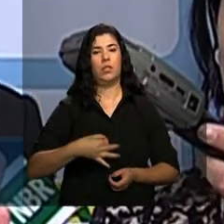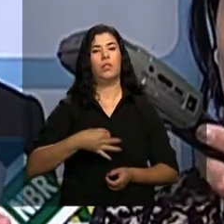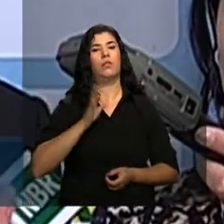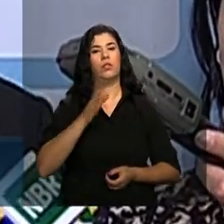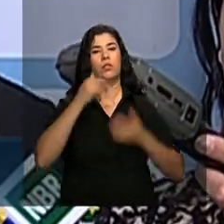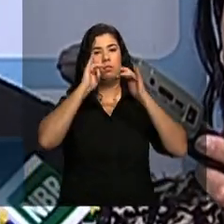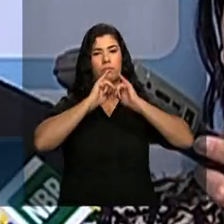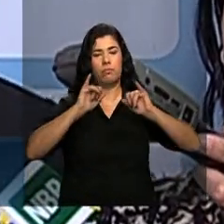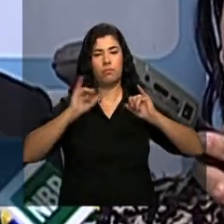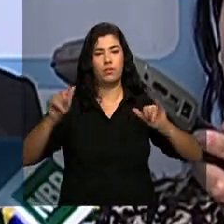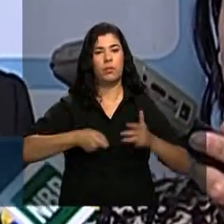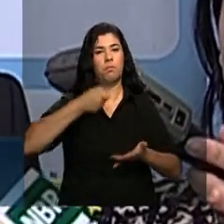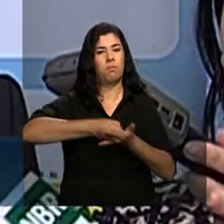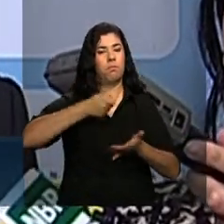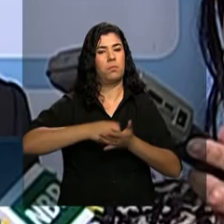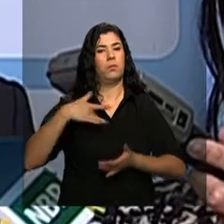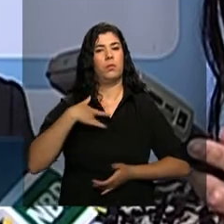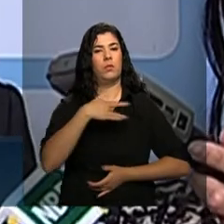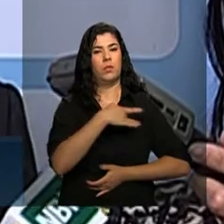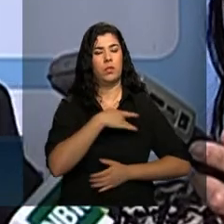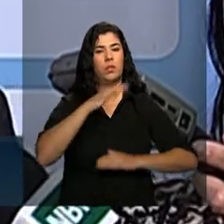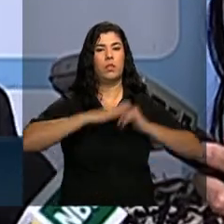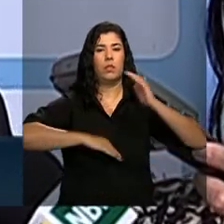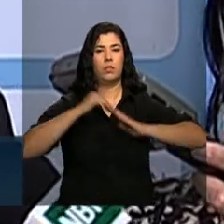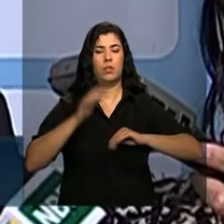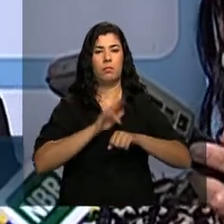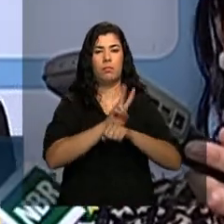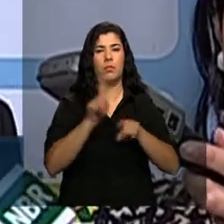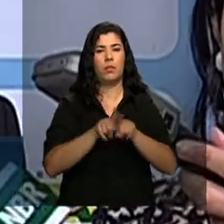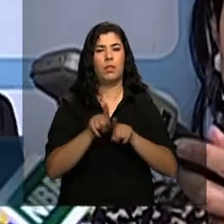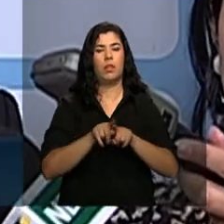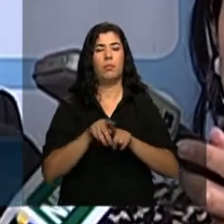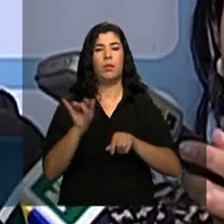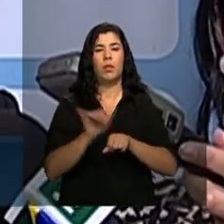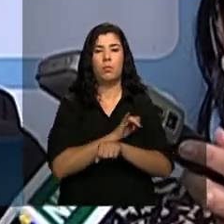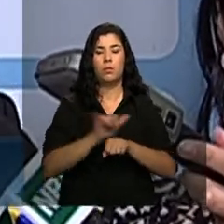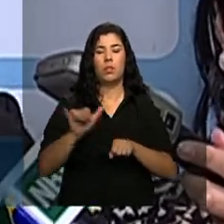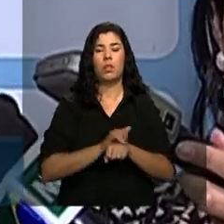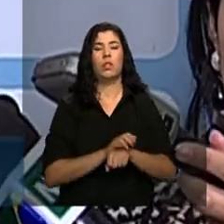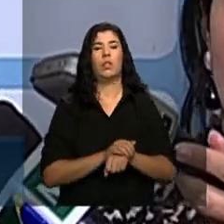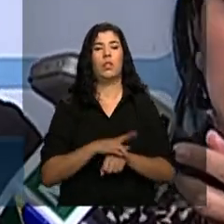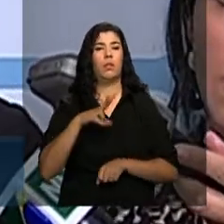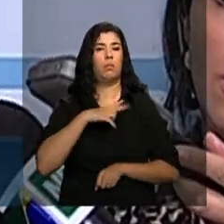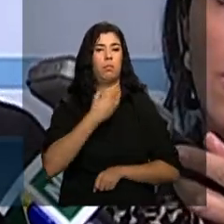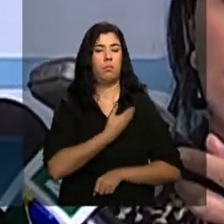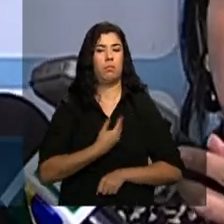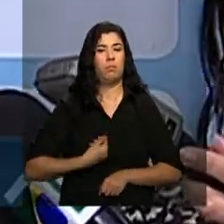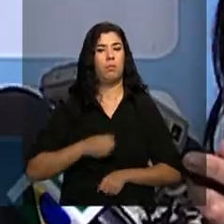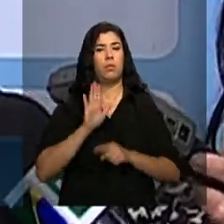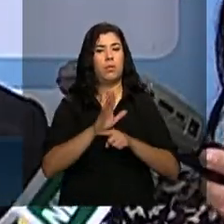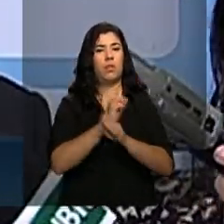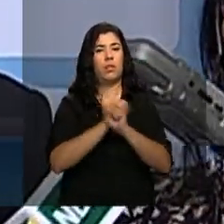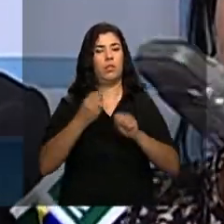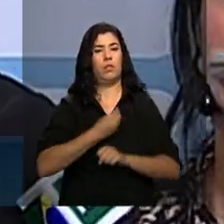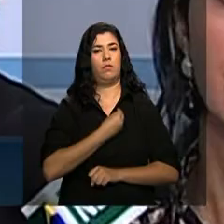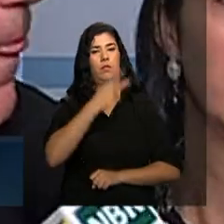disse, intensificar as ações de prevenção e a estrutura de atendimento pública e privada com qualidade para salvar a vida das